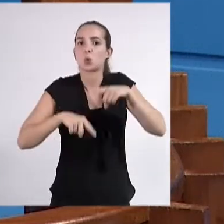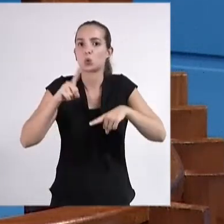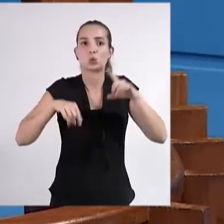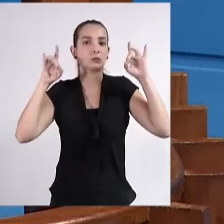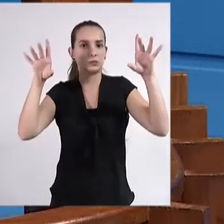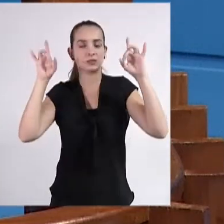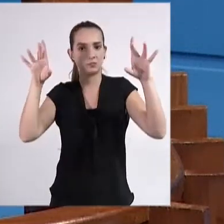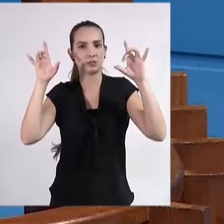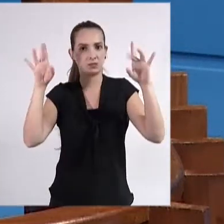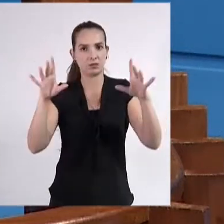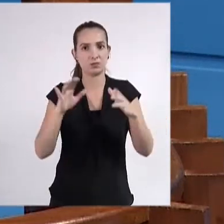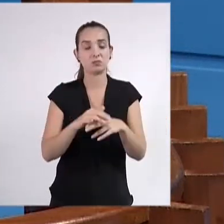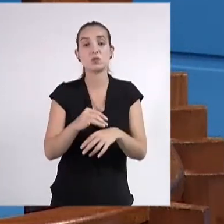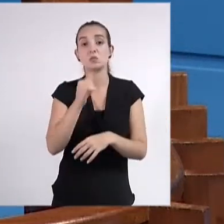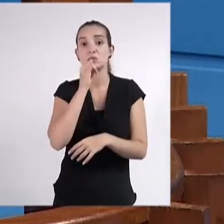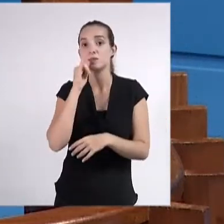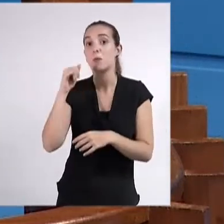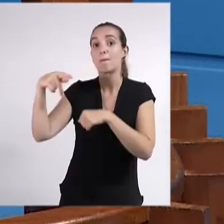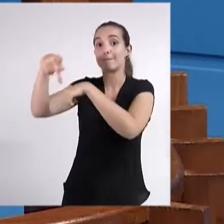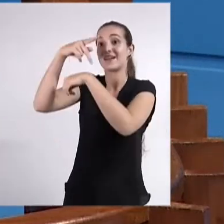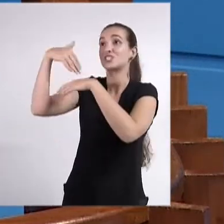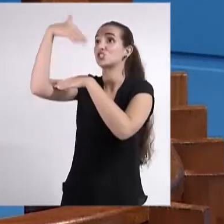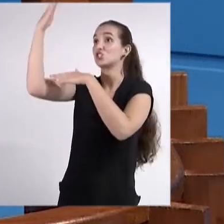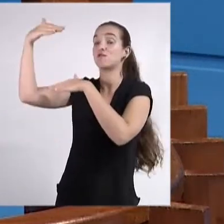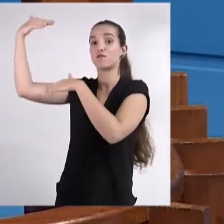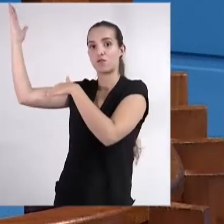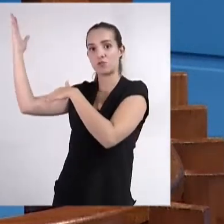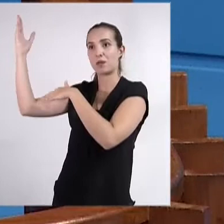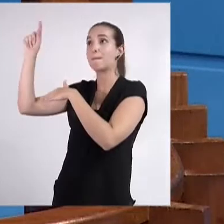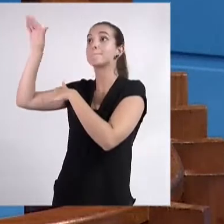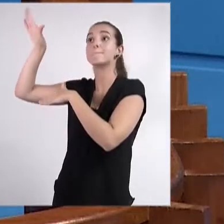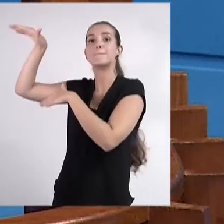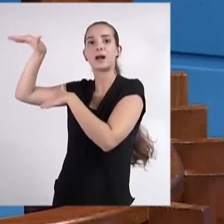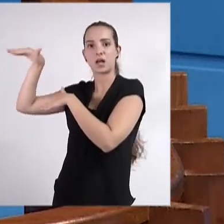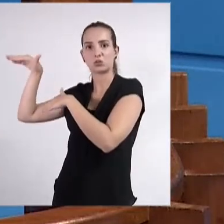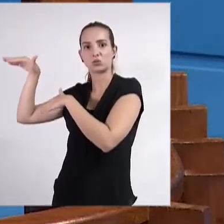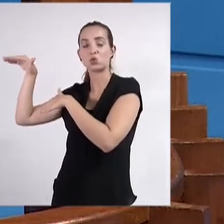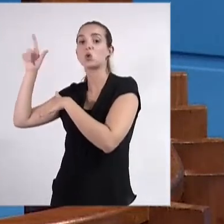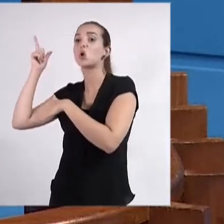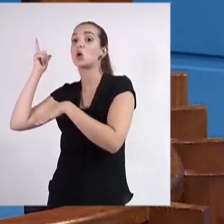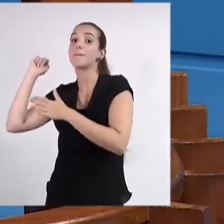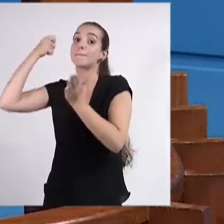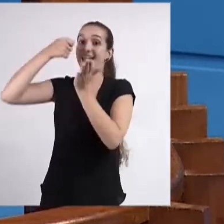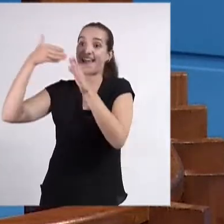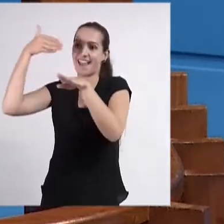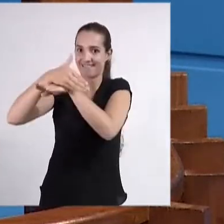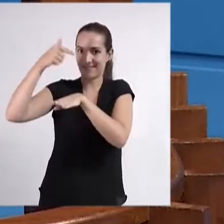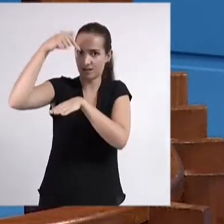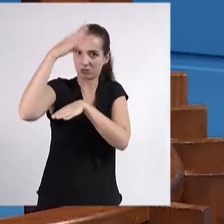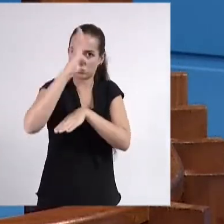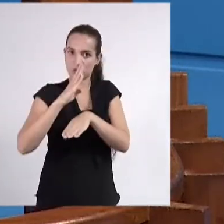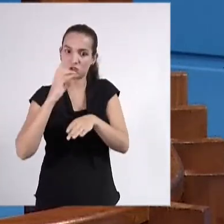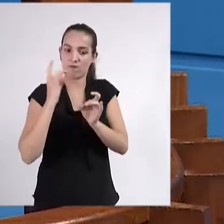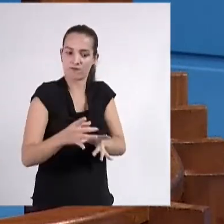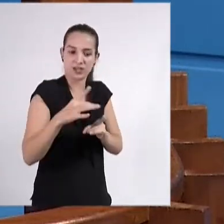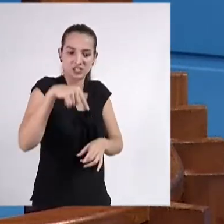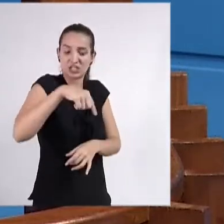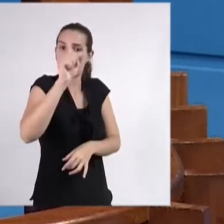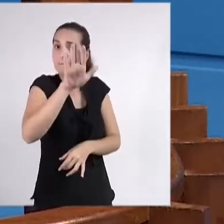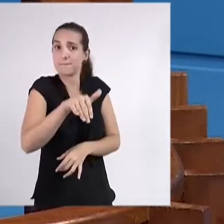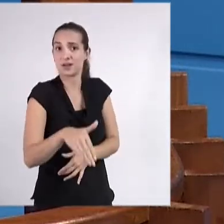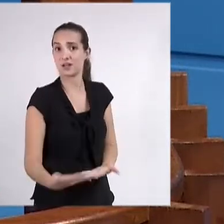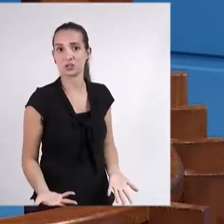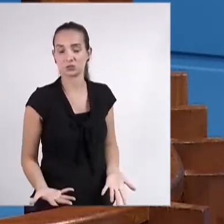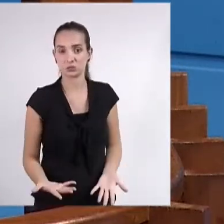manifestar também uma preocupação que essa taxa, essa política cambial foi adotada num dos governos que tem